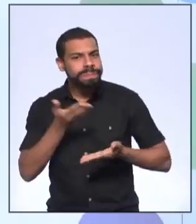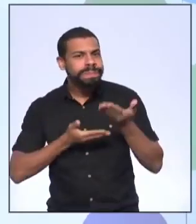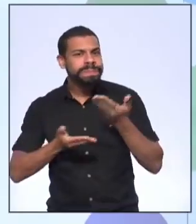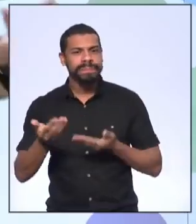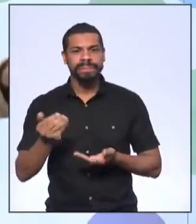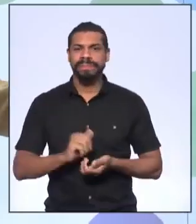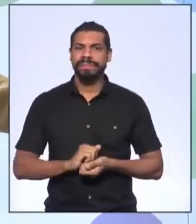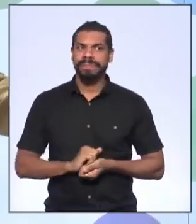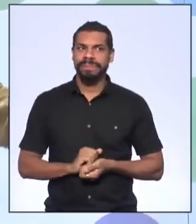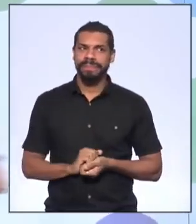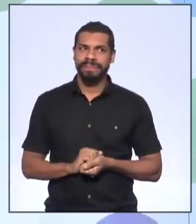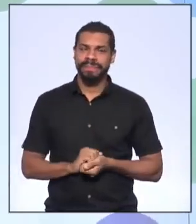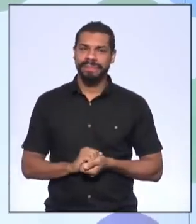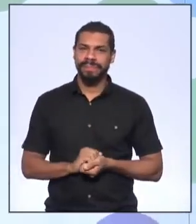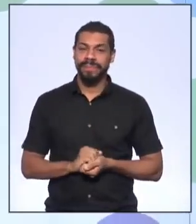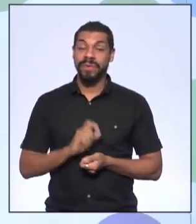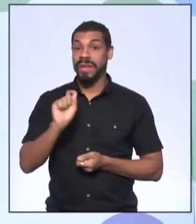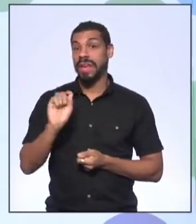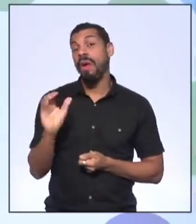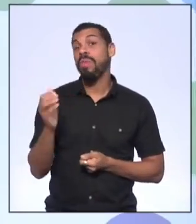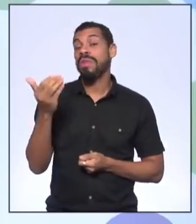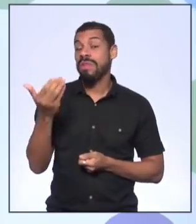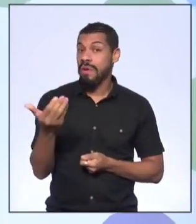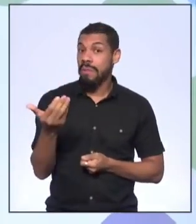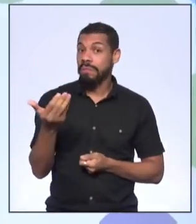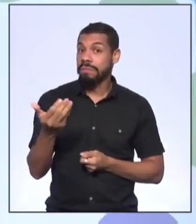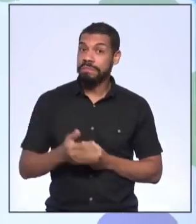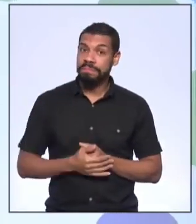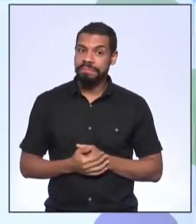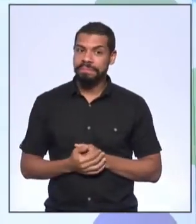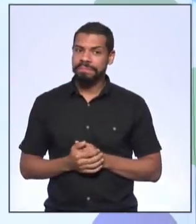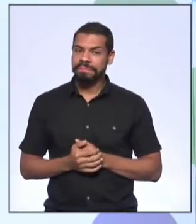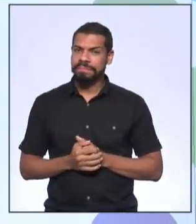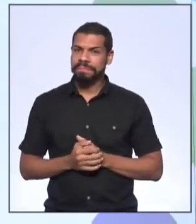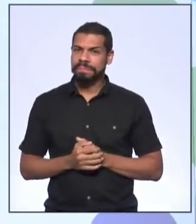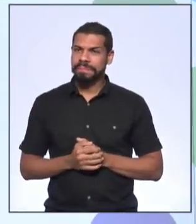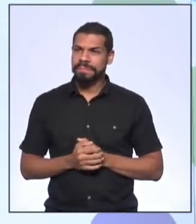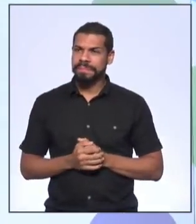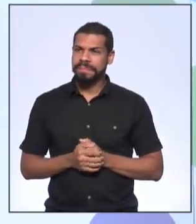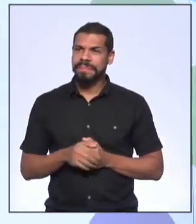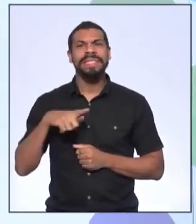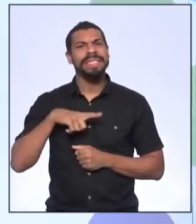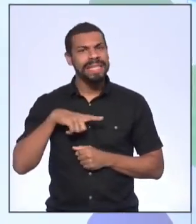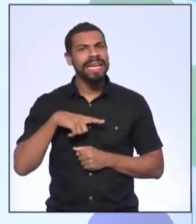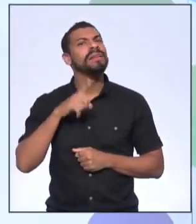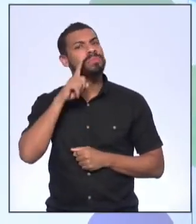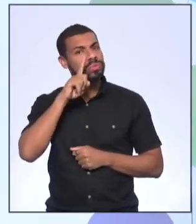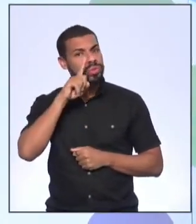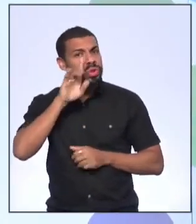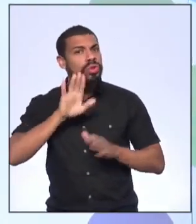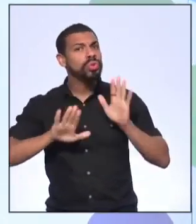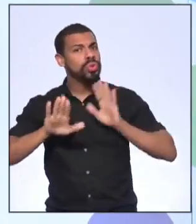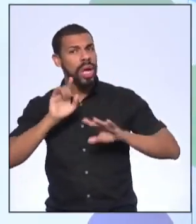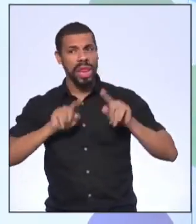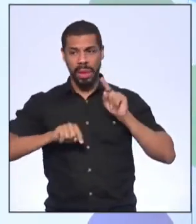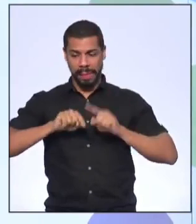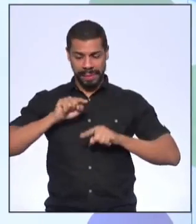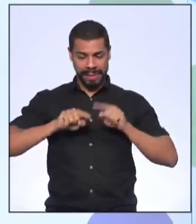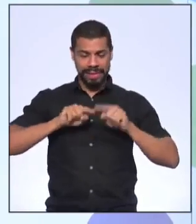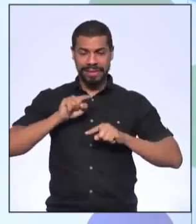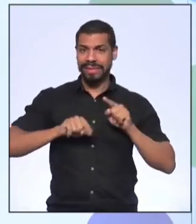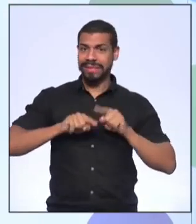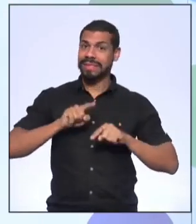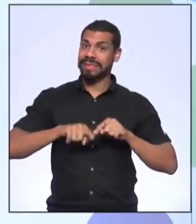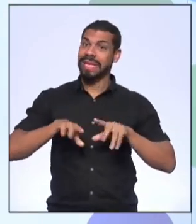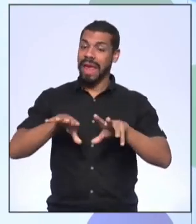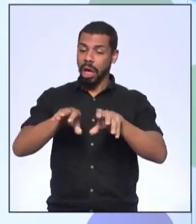amigo. Então, o que aconteceu? Aí, eu acabei... Tem que tomar muito cuidado com que tipo de material se põe ali dentro. Por quê? Tem material que conduz mais